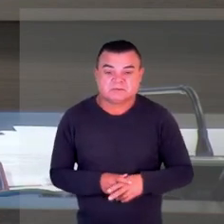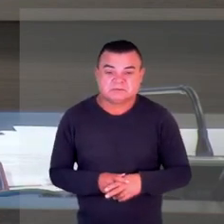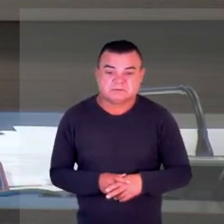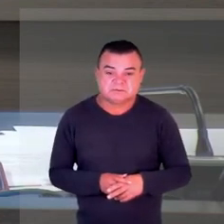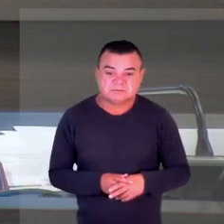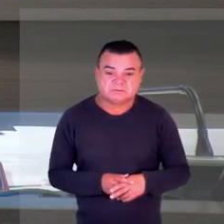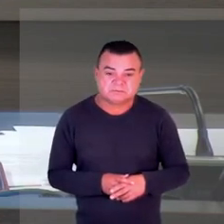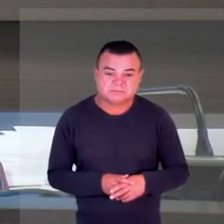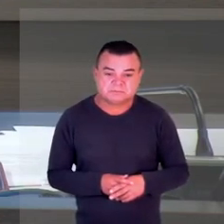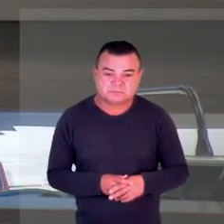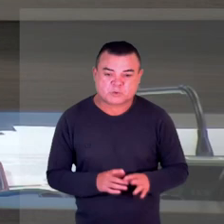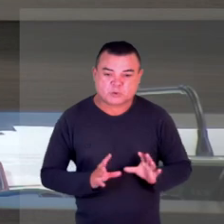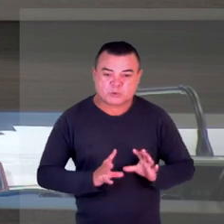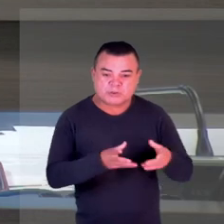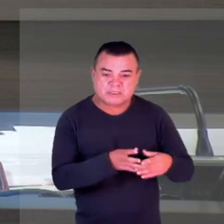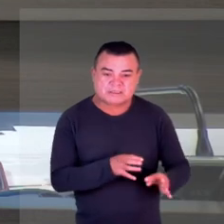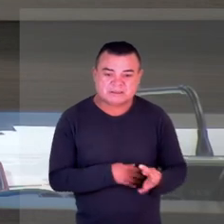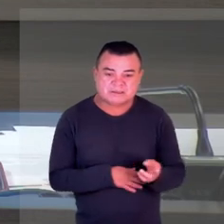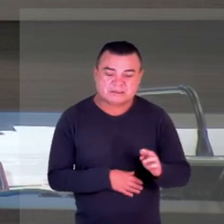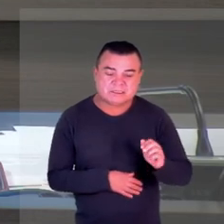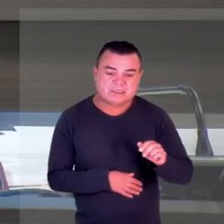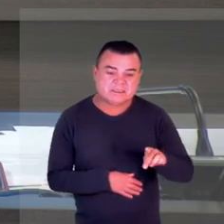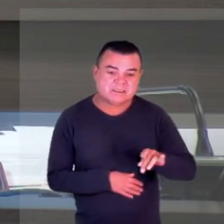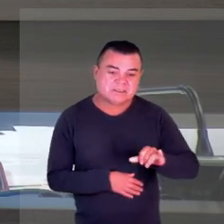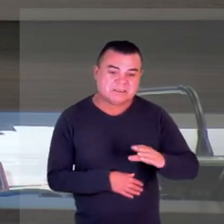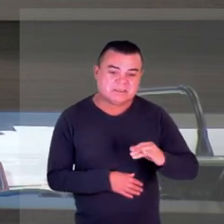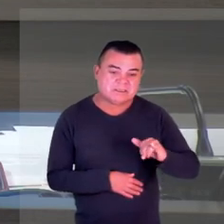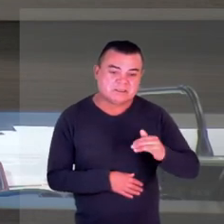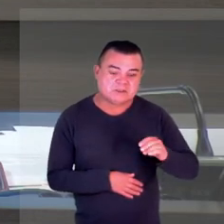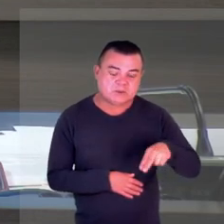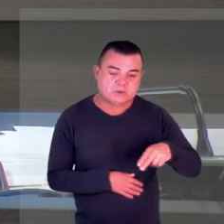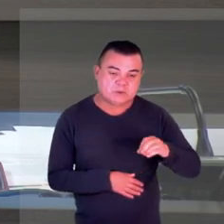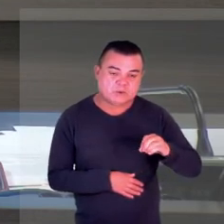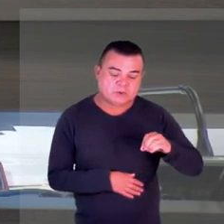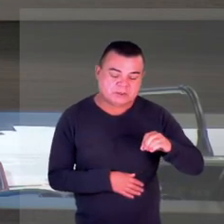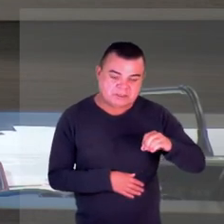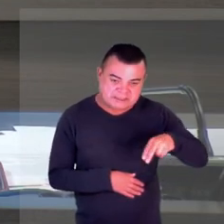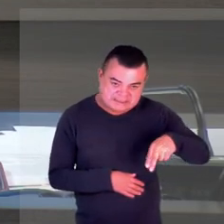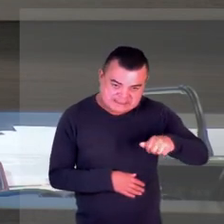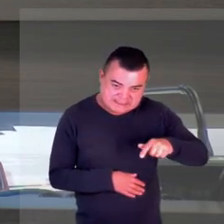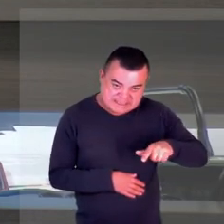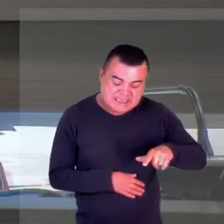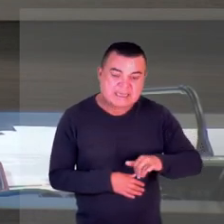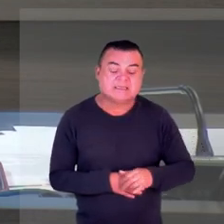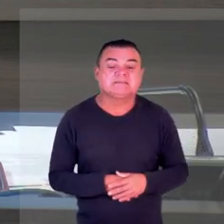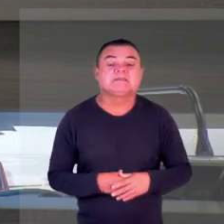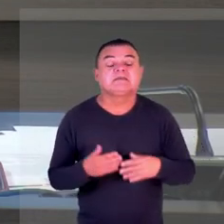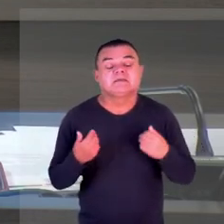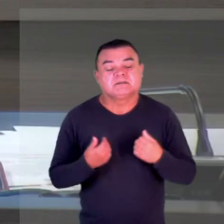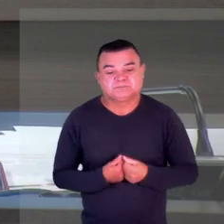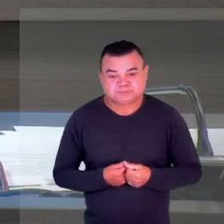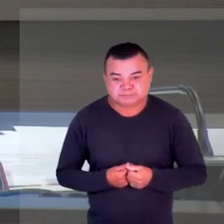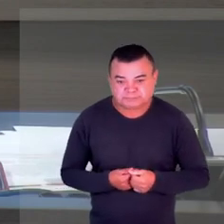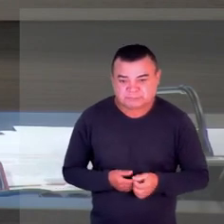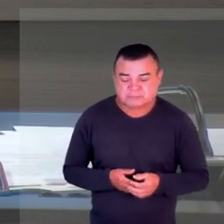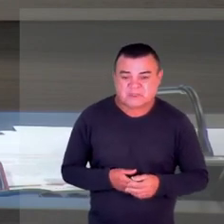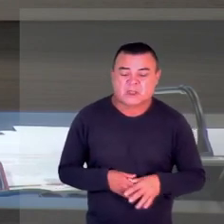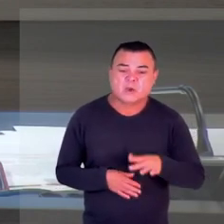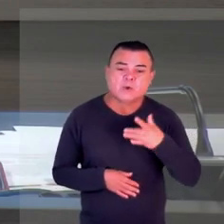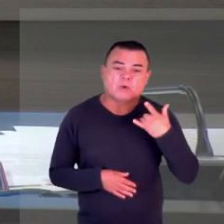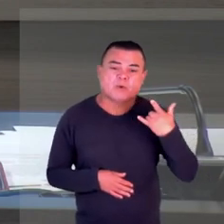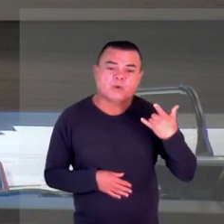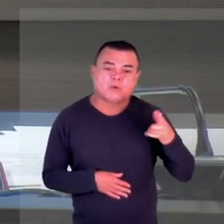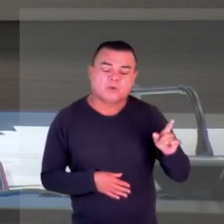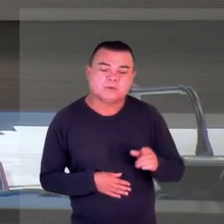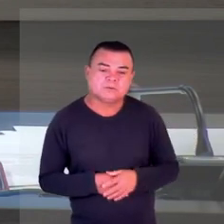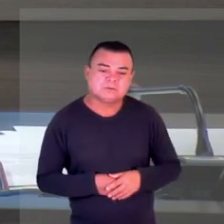trabalhados eh pelo pelos Ministérios públicos no Brasil né Eh um outro uma uma